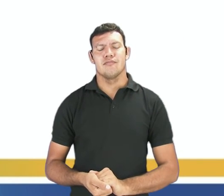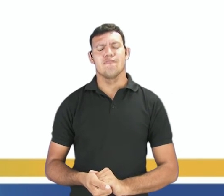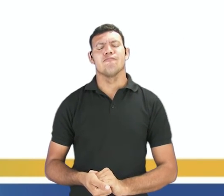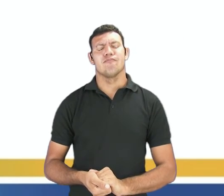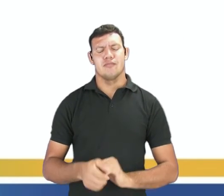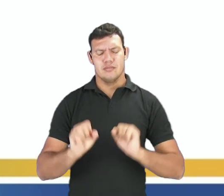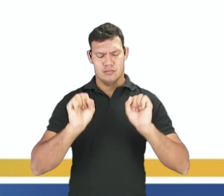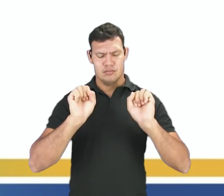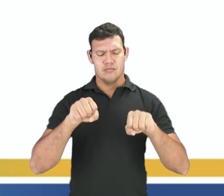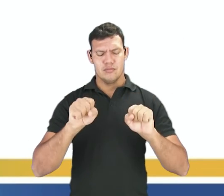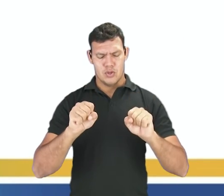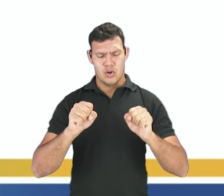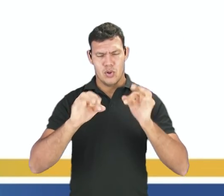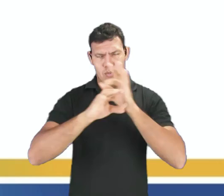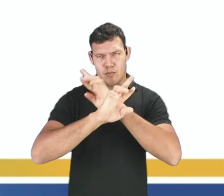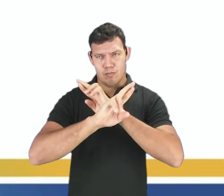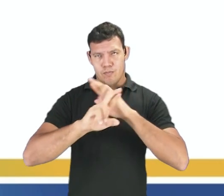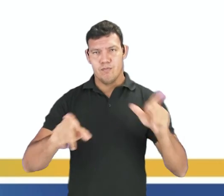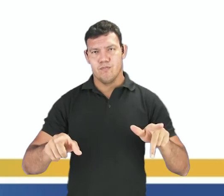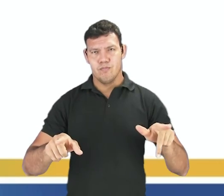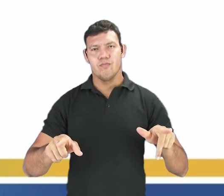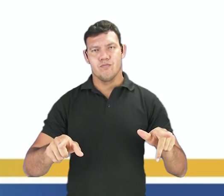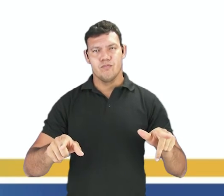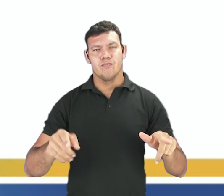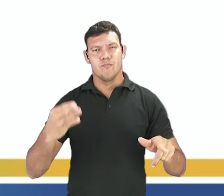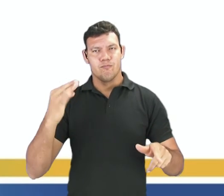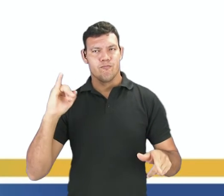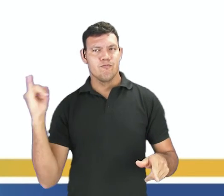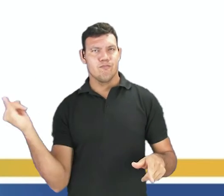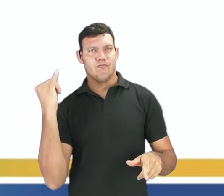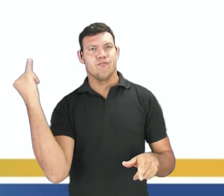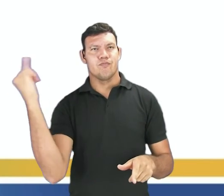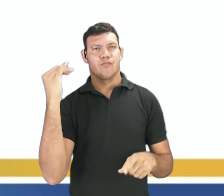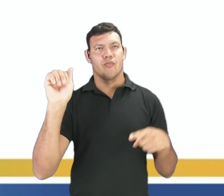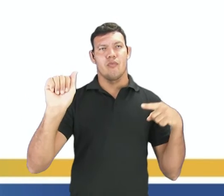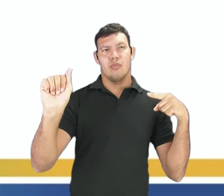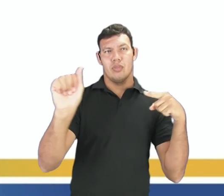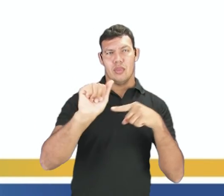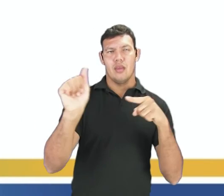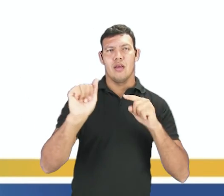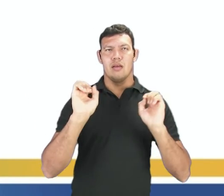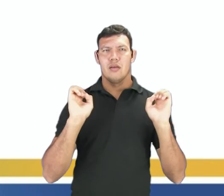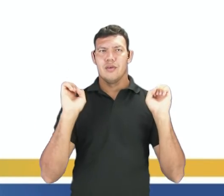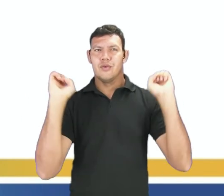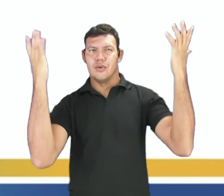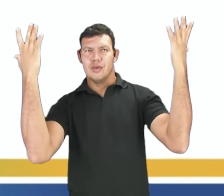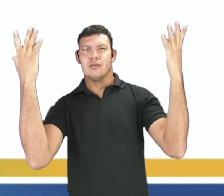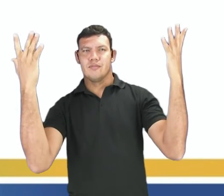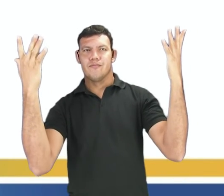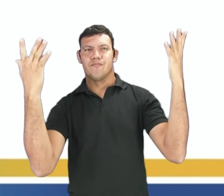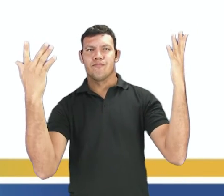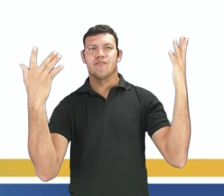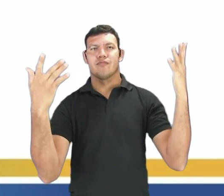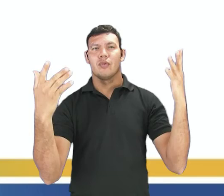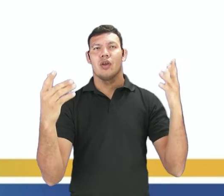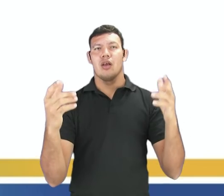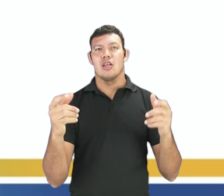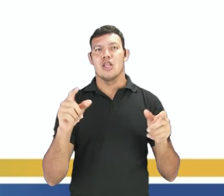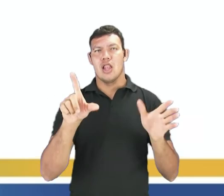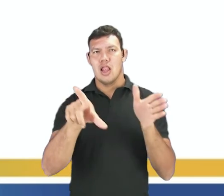a diferença, present perfect. Letra A, festeja o fato de ter sido ousado na escolha que fez na vida.